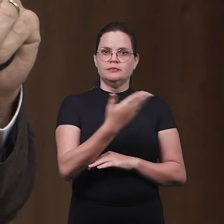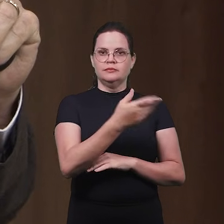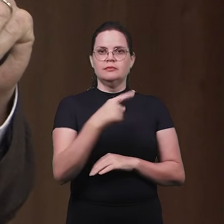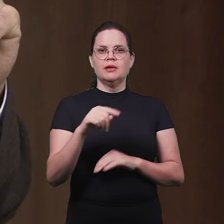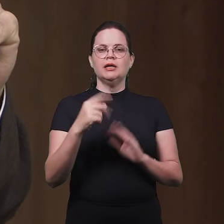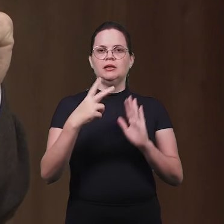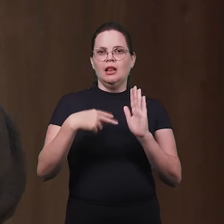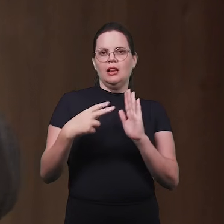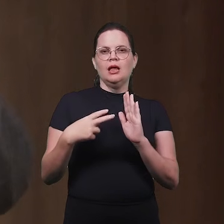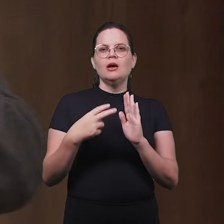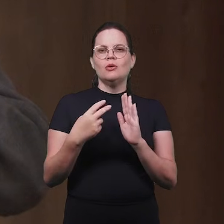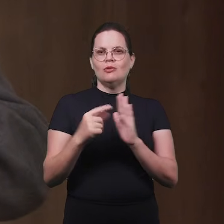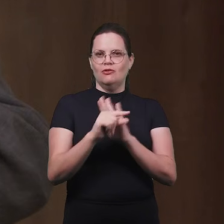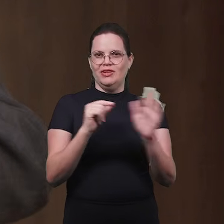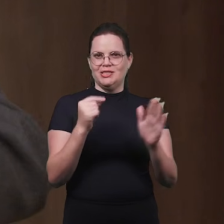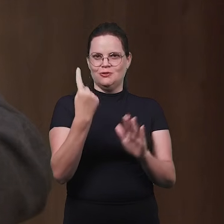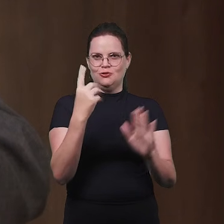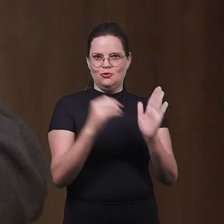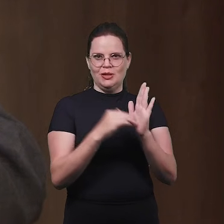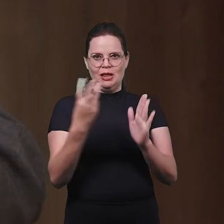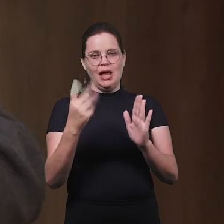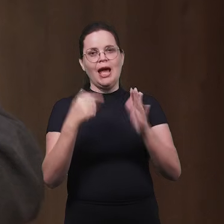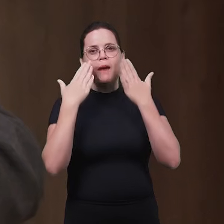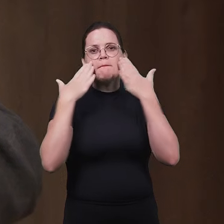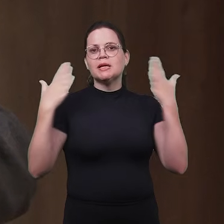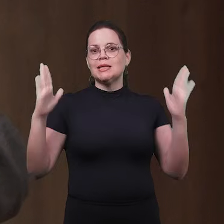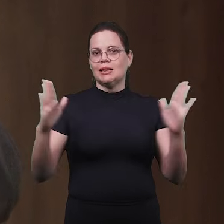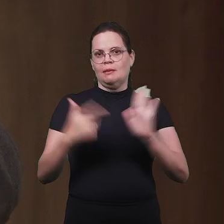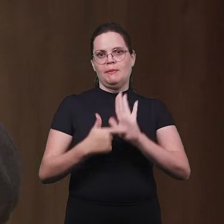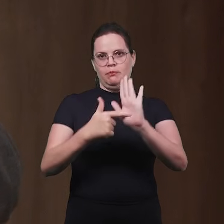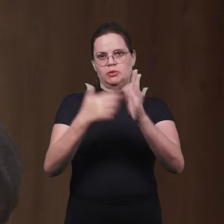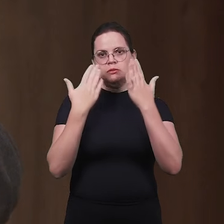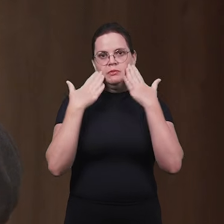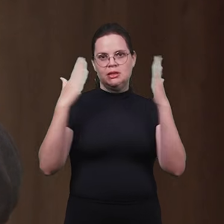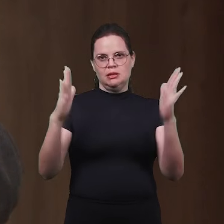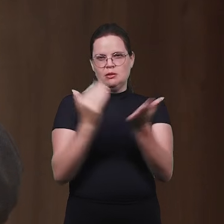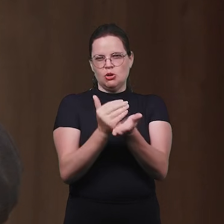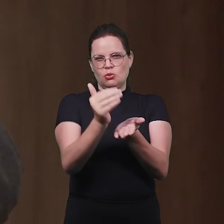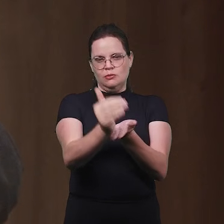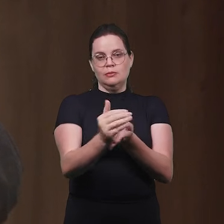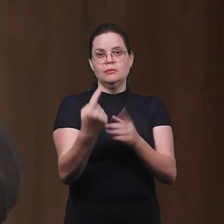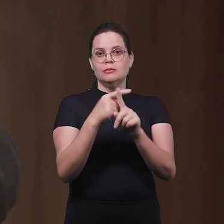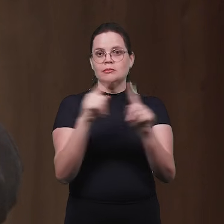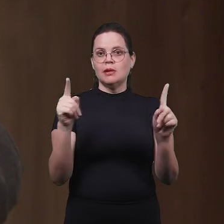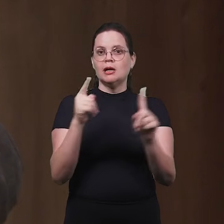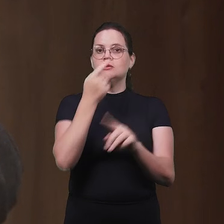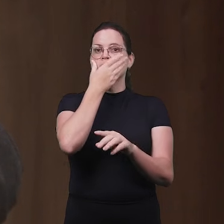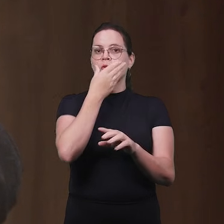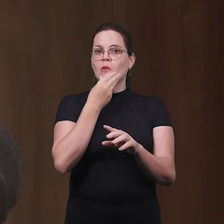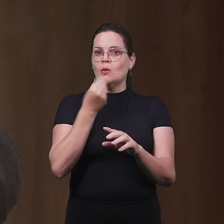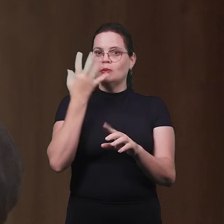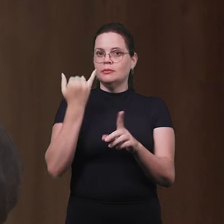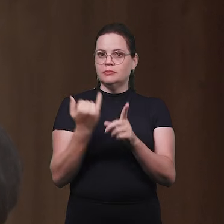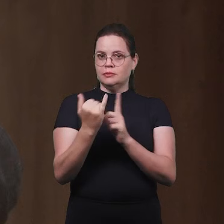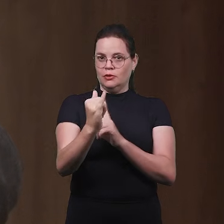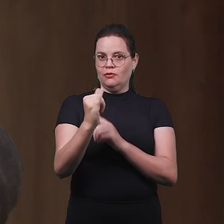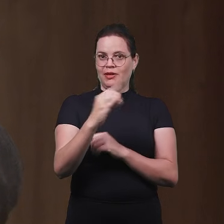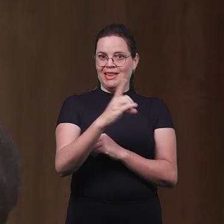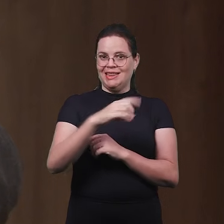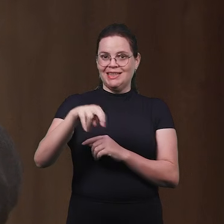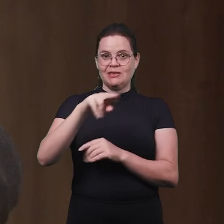os versos de 1 a 3 como uma apresentação. Mas, na verdade, o profeta Daniel